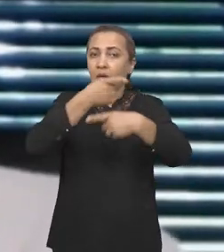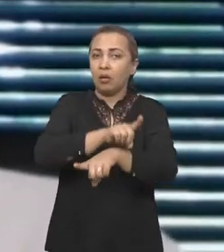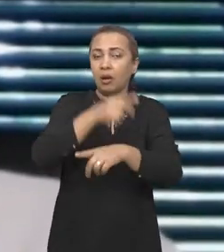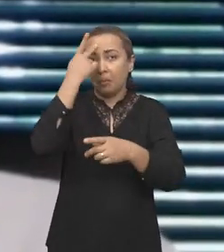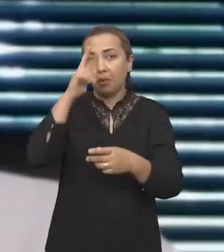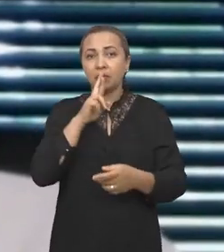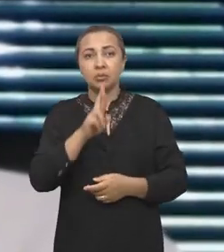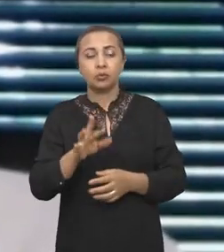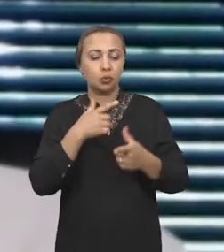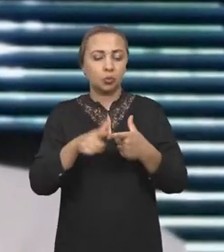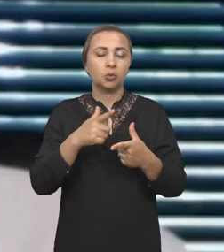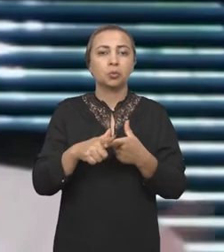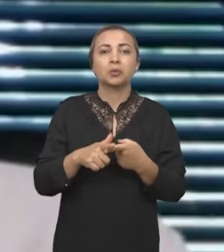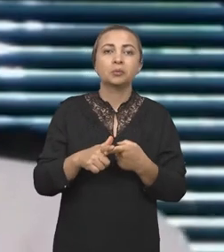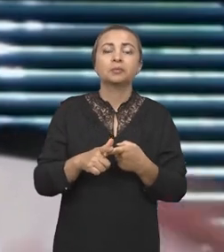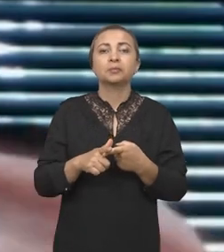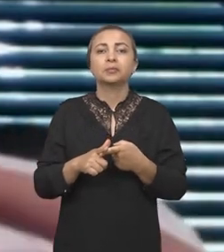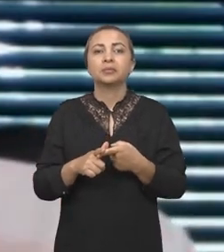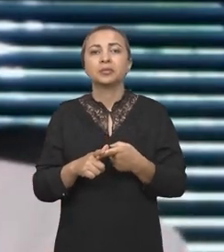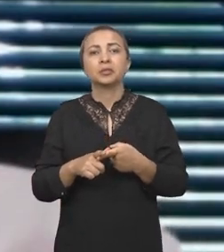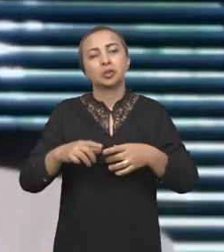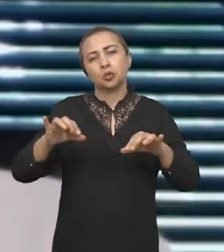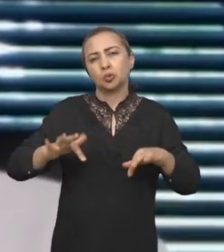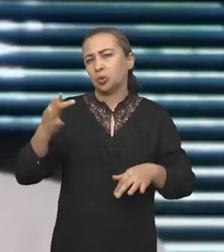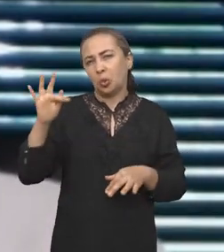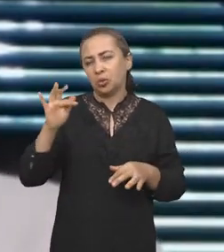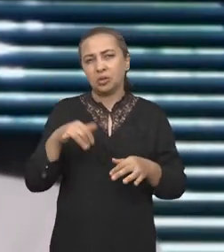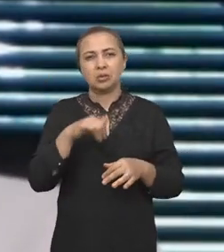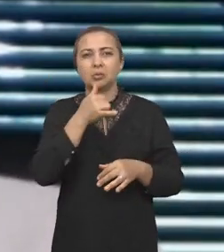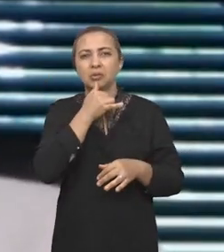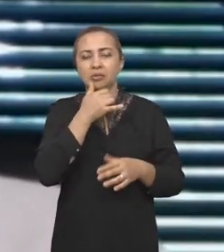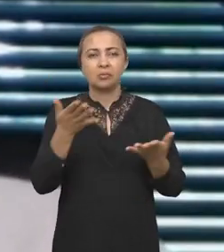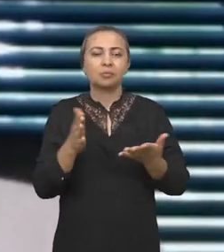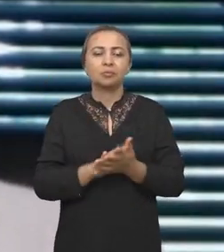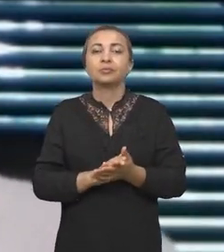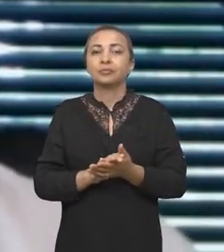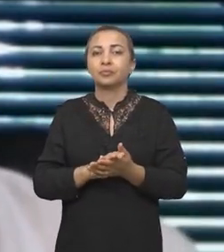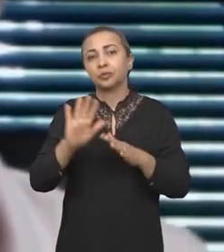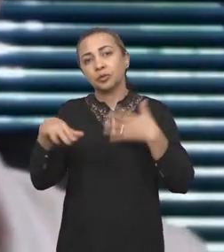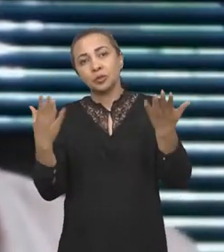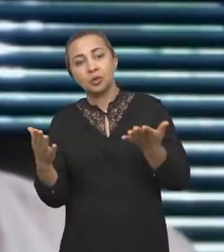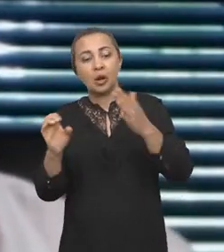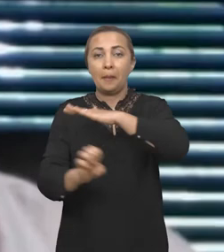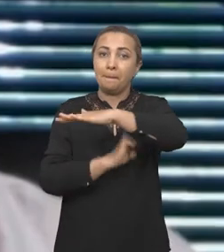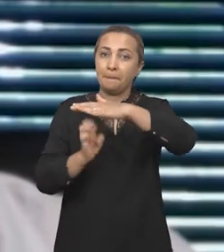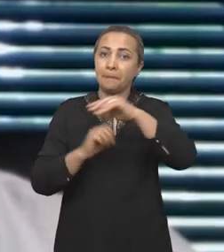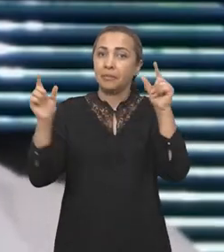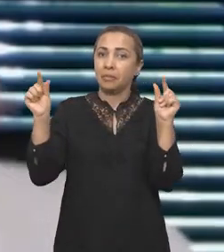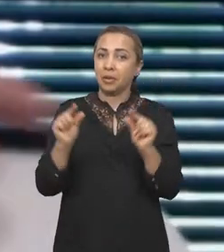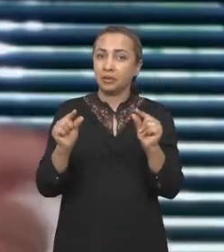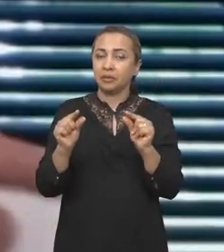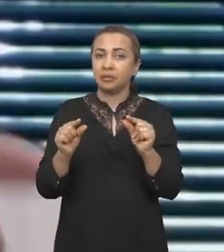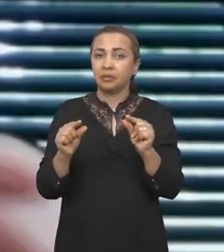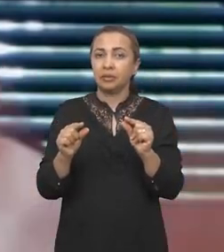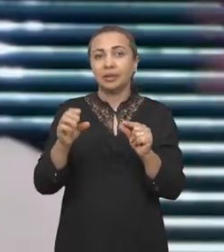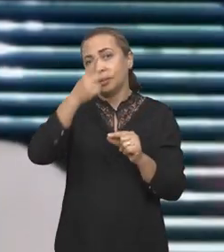para solucionar esses problemas, essas dores, como se diz no jargão da inovação, tanto empresas pequenas, que são